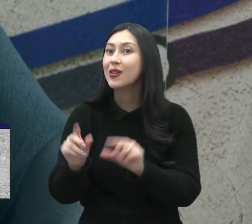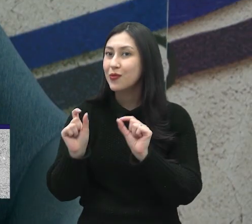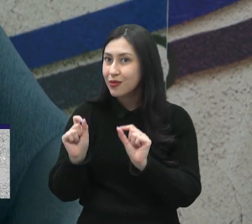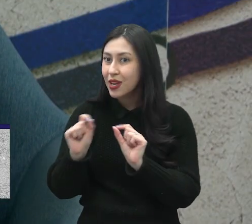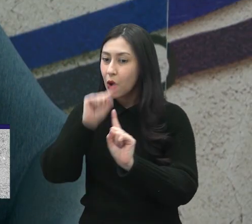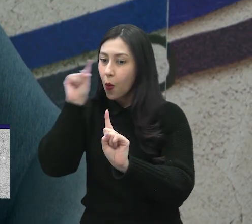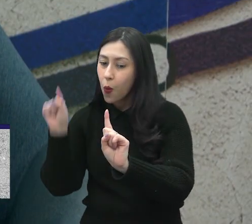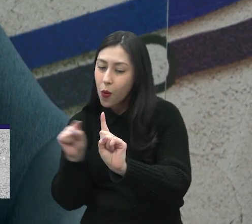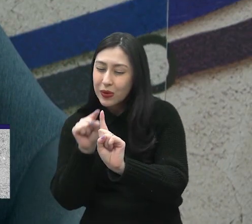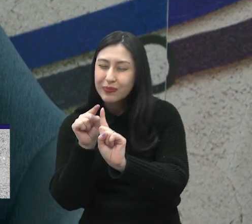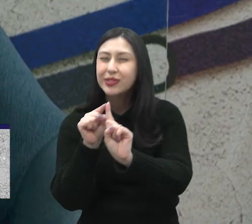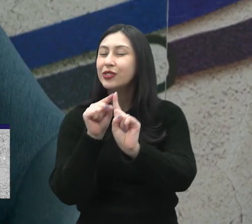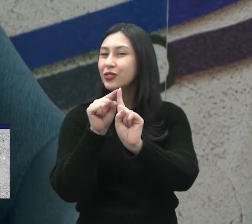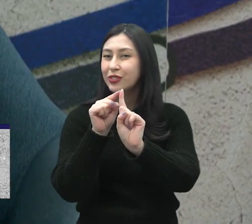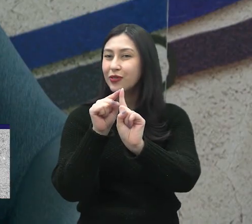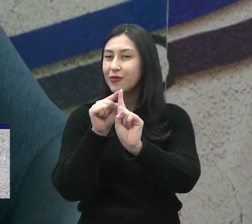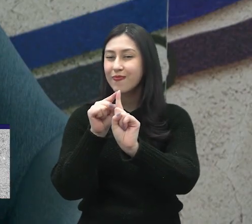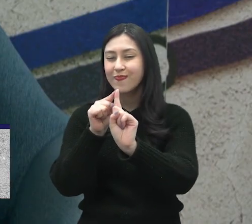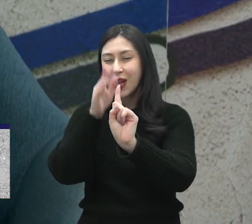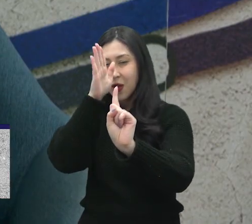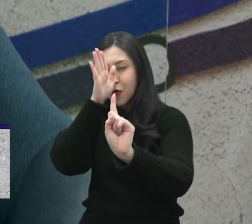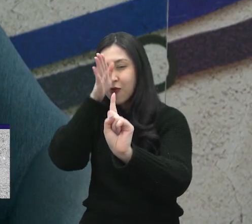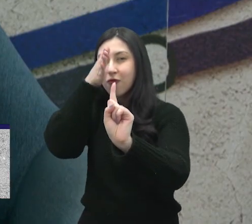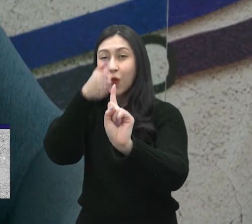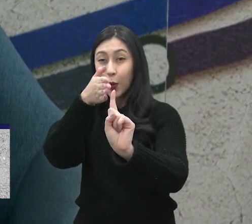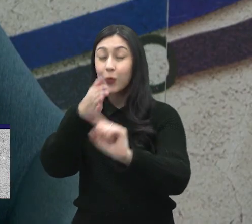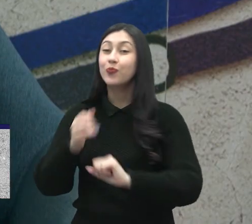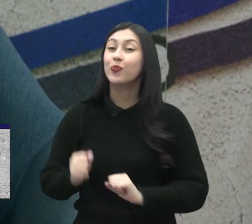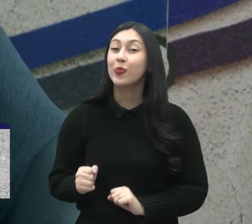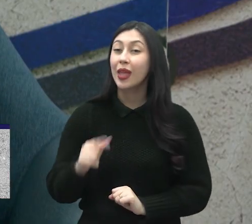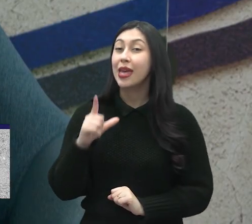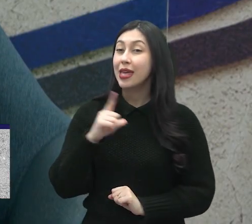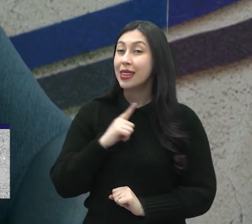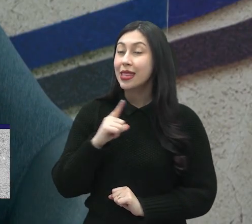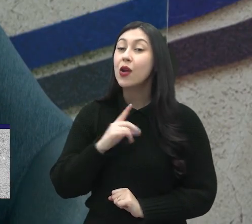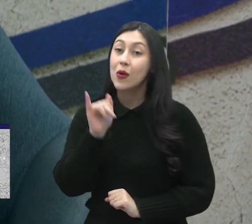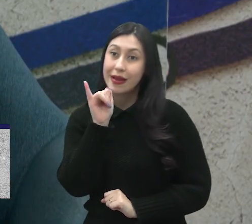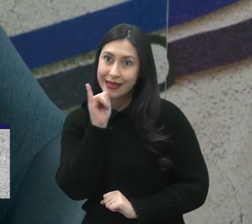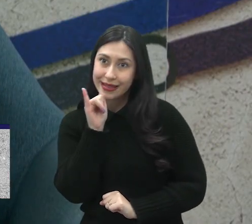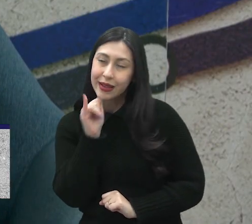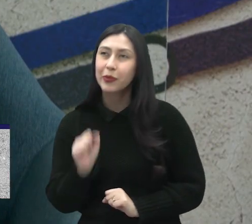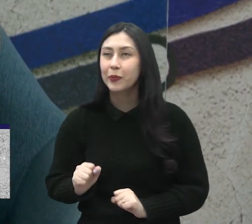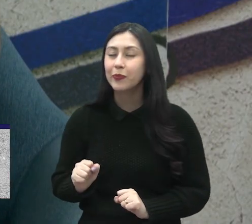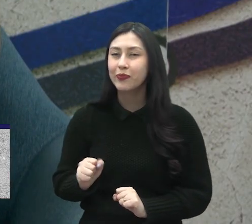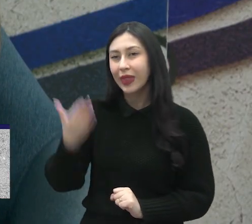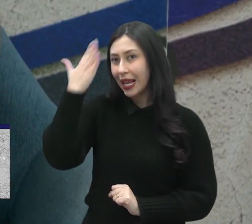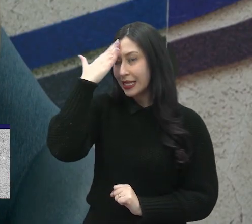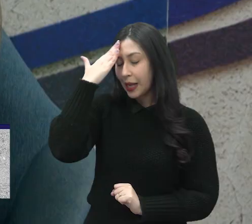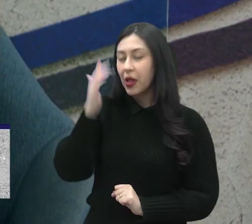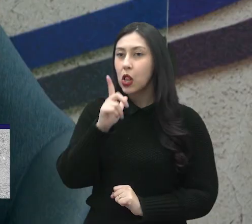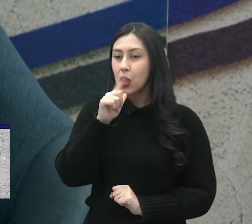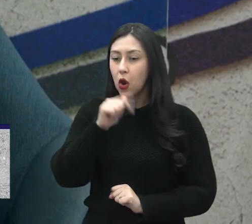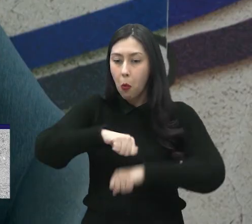propósito é uma direção. Tem uma imagem que eu gosto bastante de propósito, que é aquele farol que fica